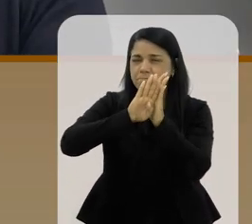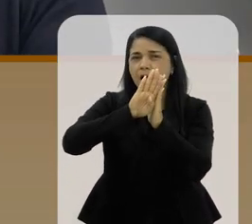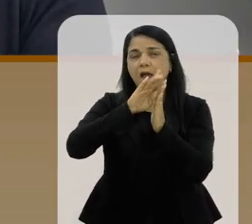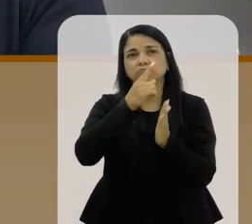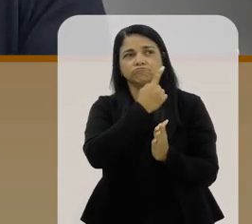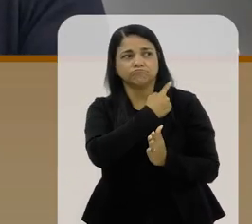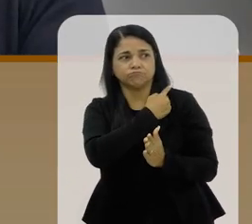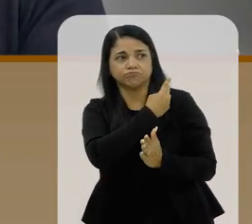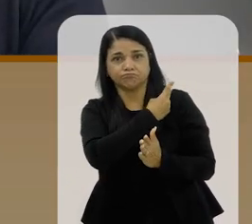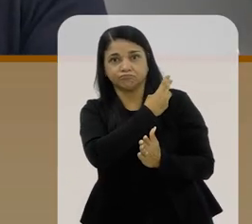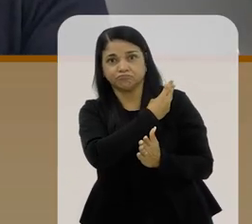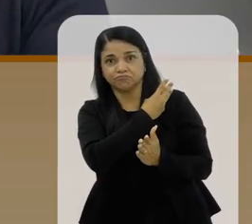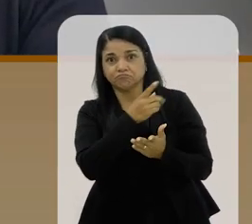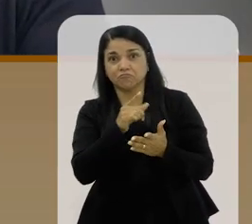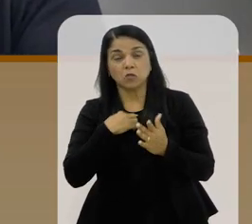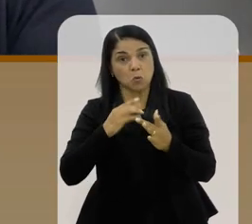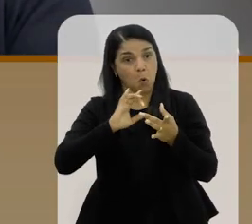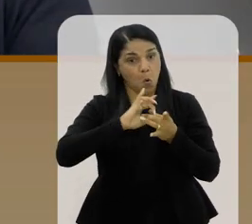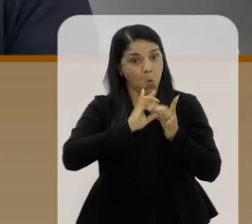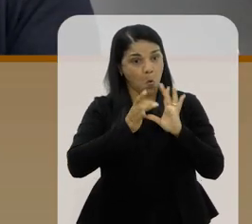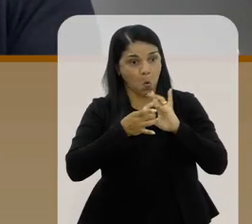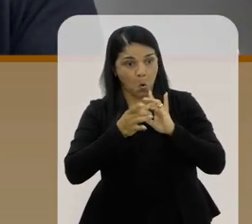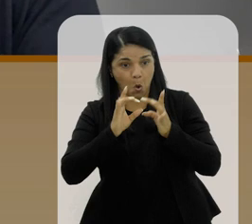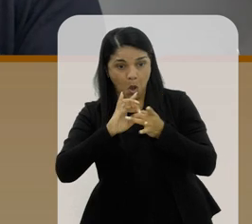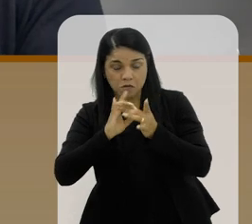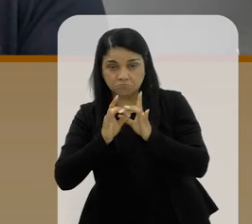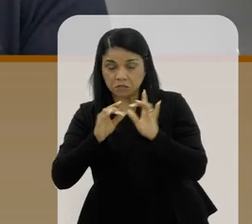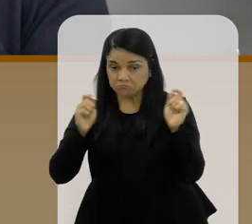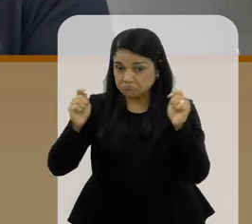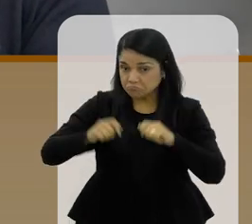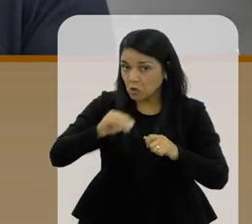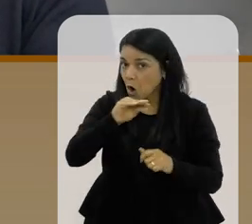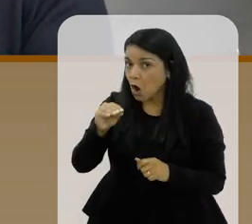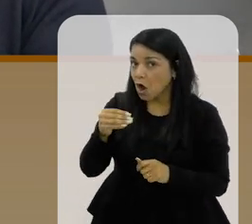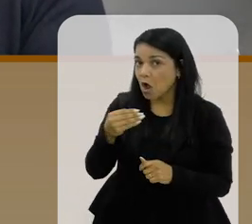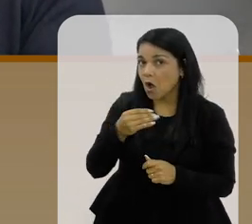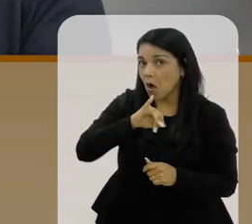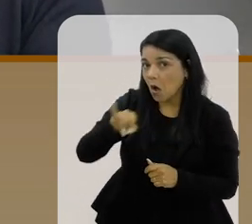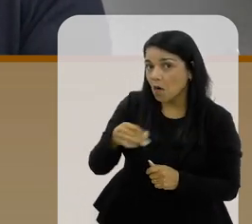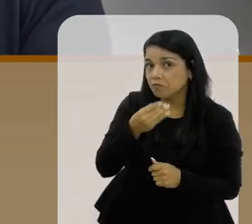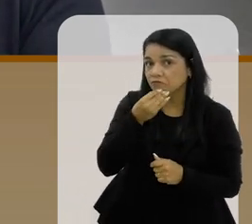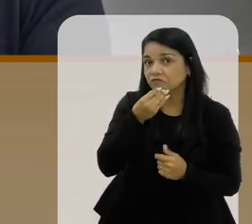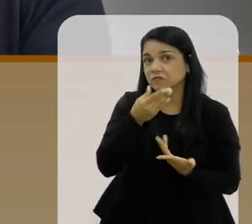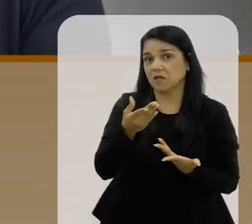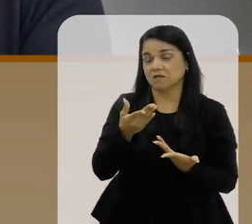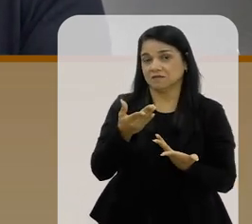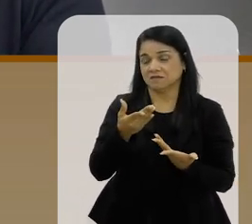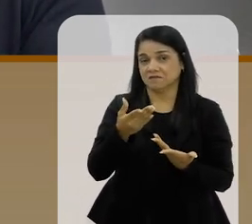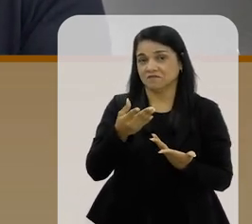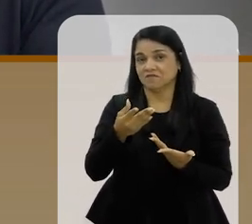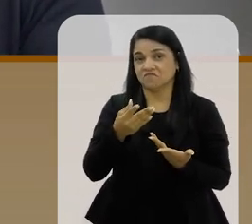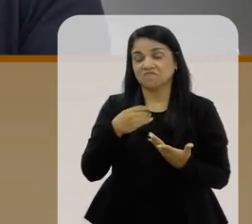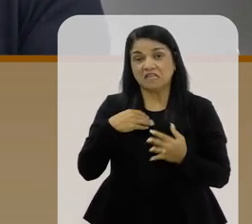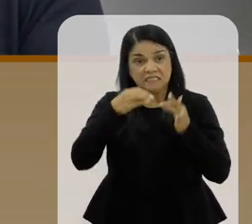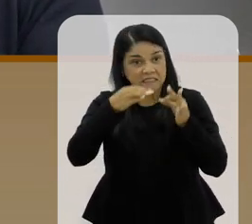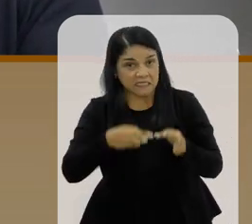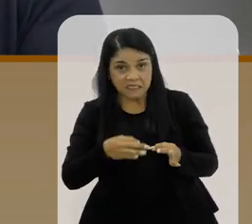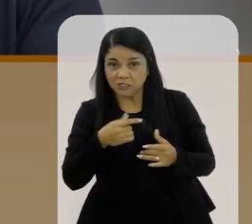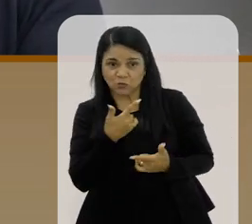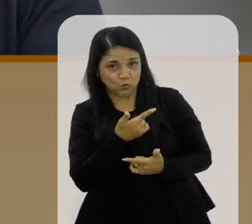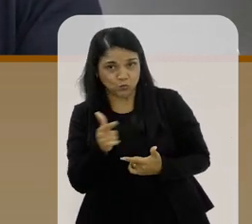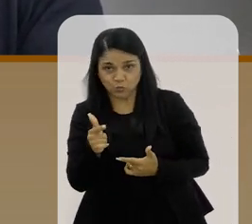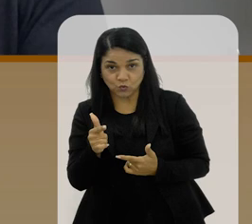Ainda quando eu estava no segundo grau, achei como eu tinha ido na Olimpíada, talvez eu tivesse alguma chance de ir bem nisso. Não tinha